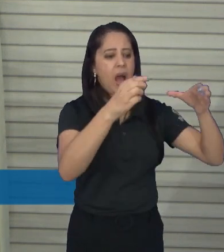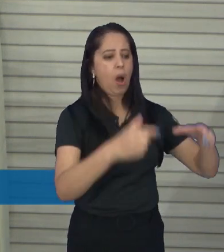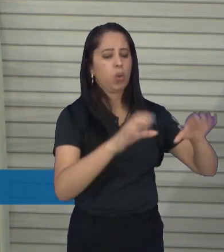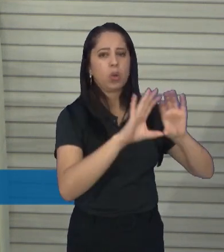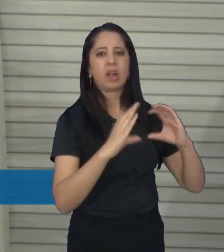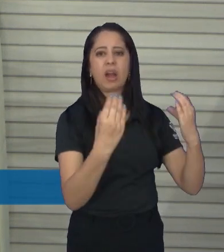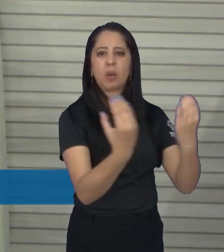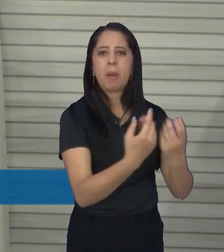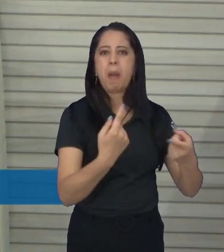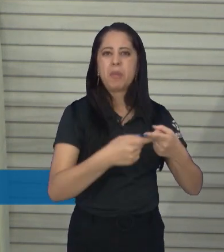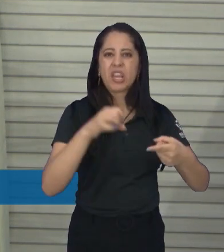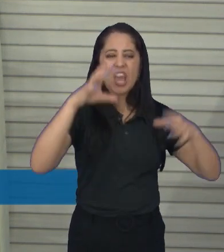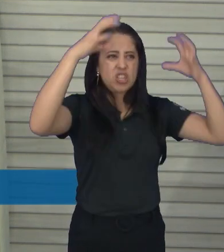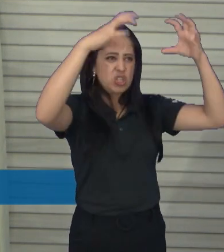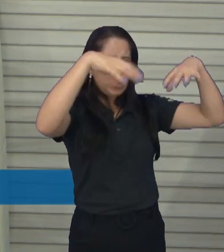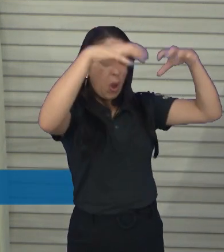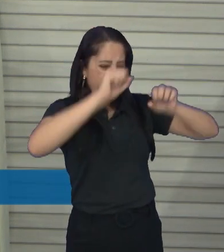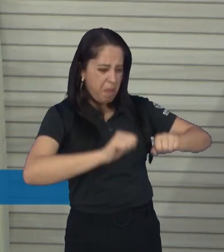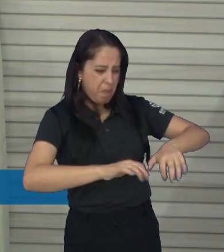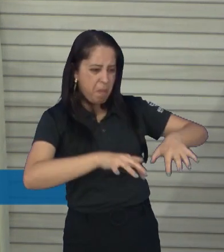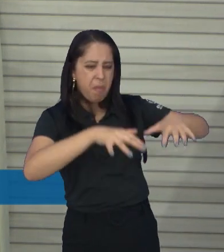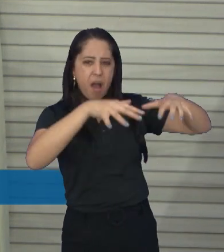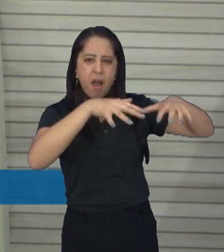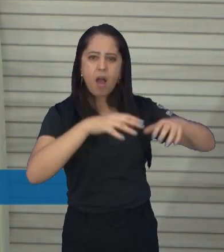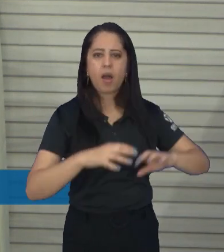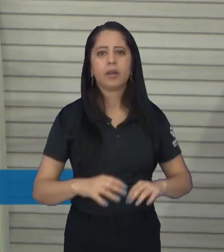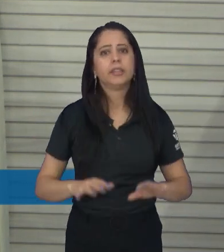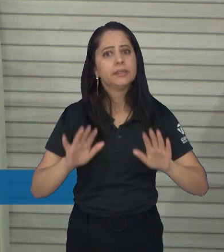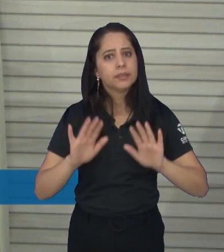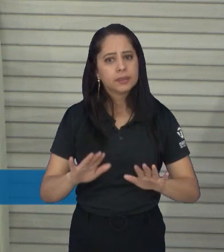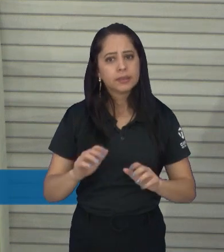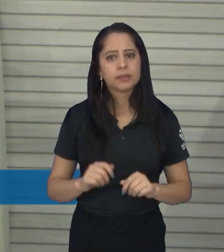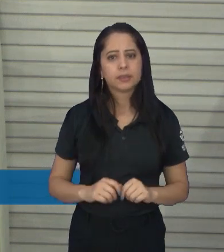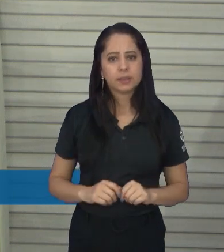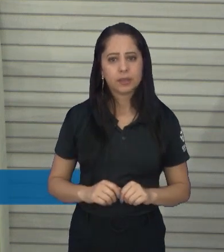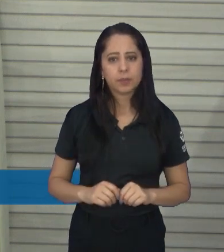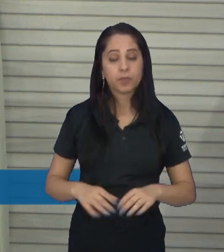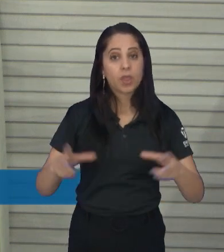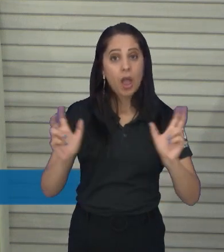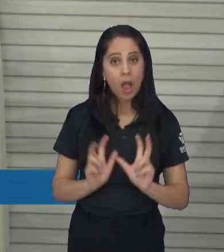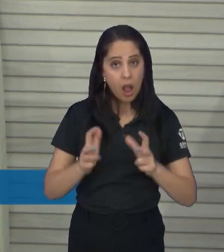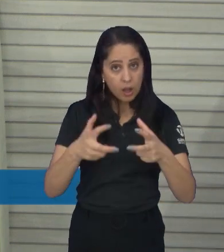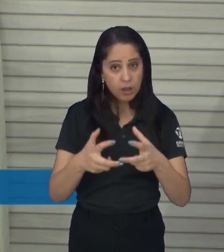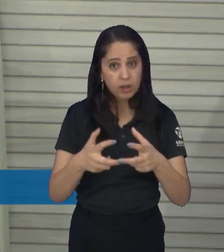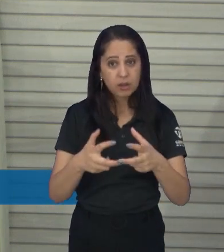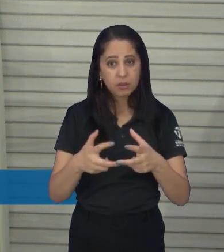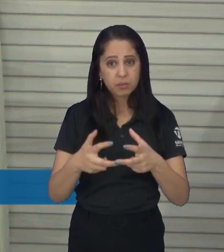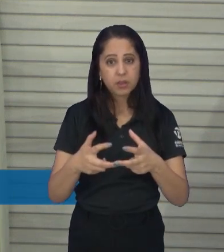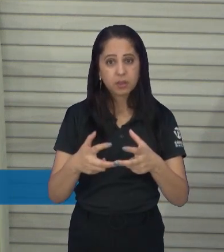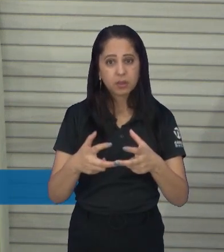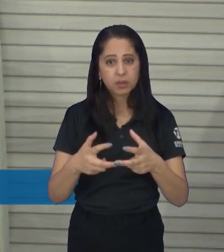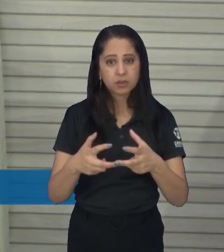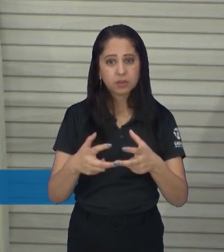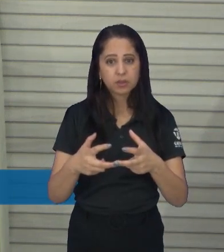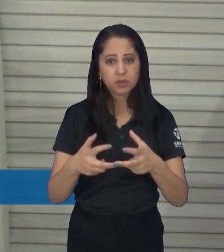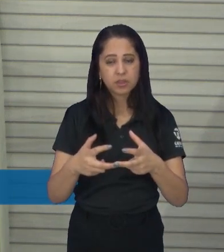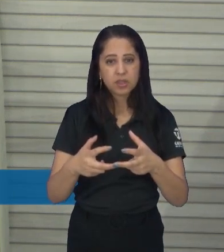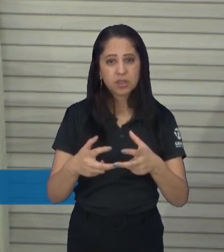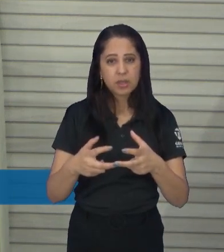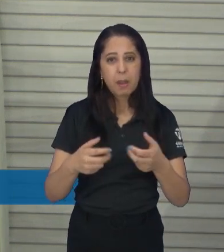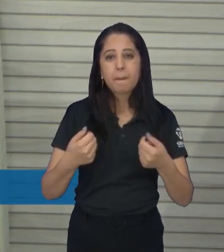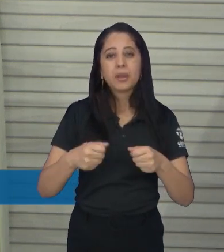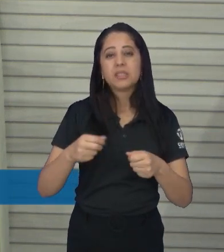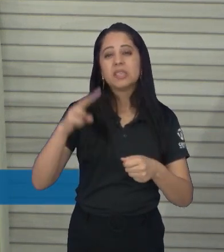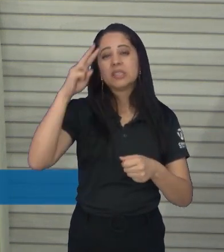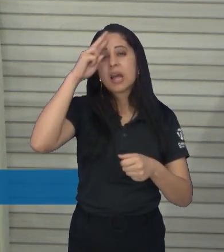a água de dentro gente Então pessoal vamos a câmara municipal não há lembre do Banhado